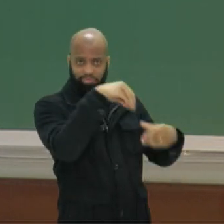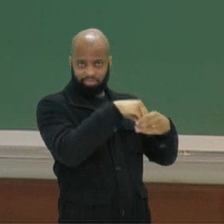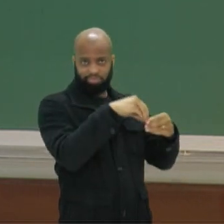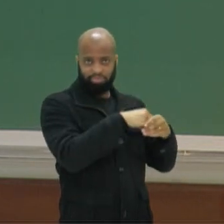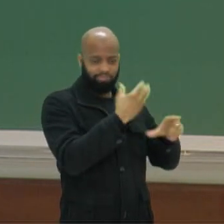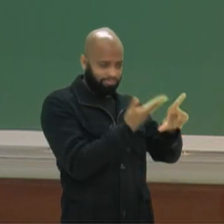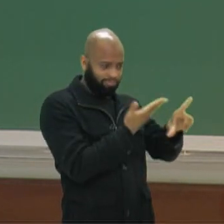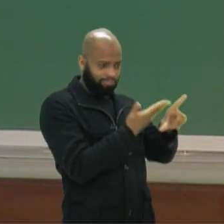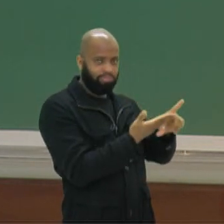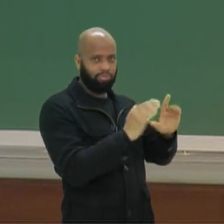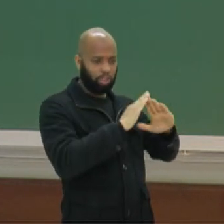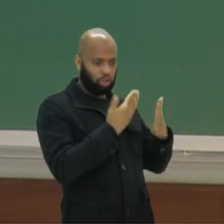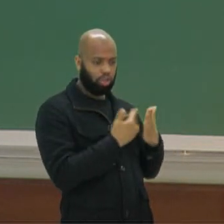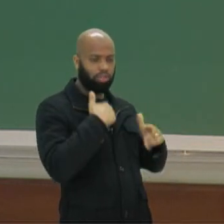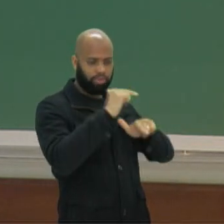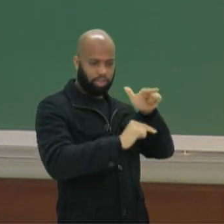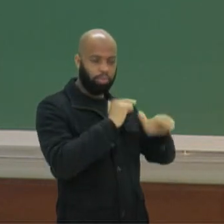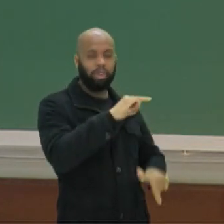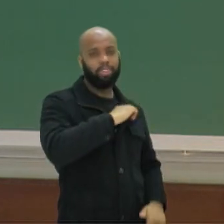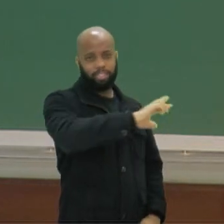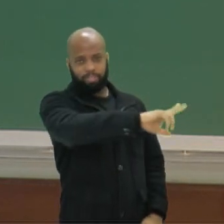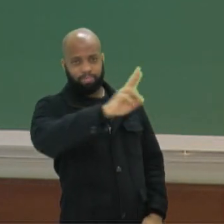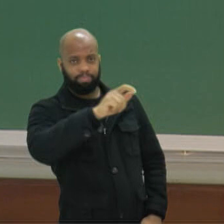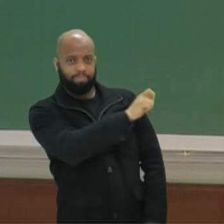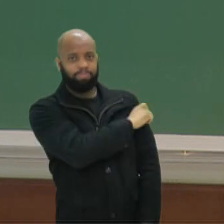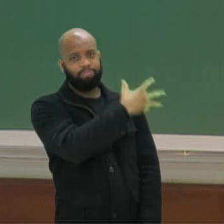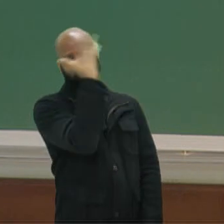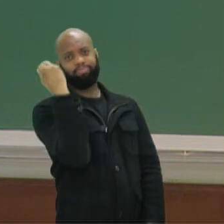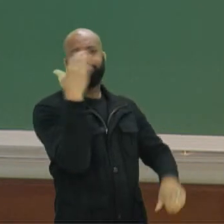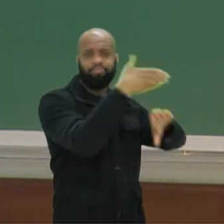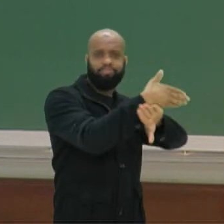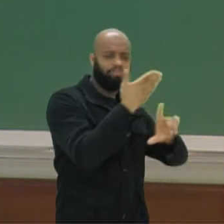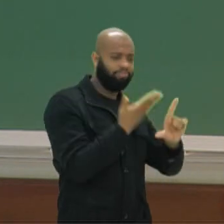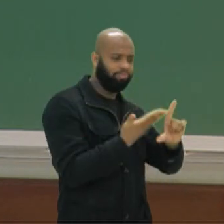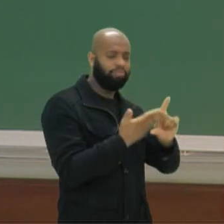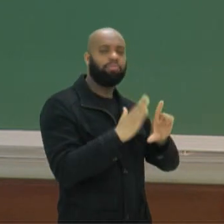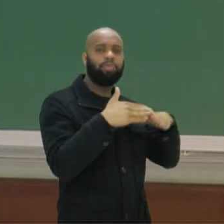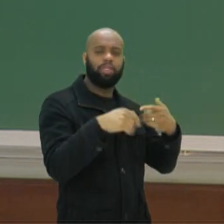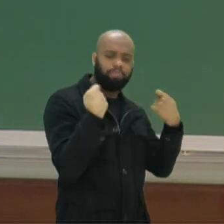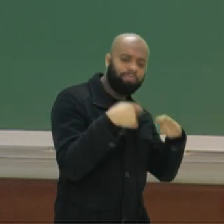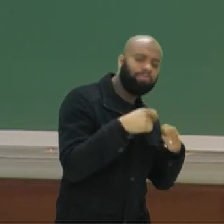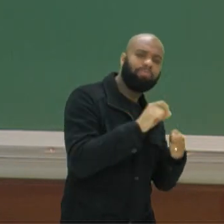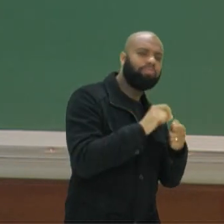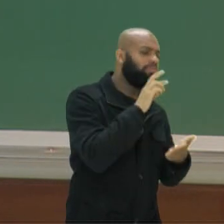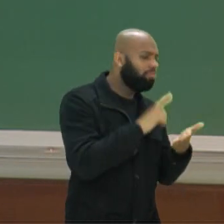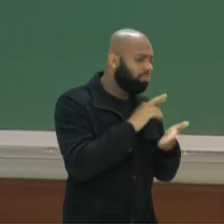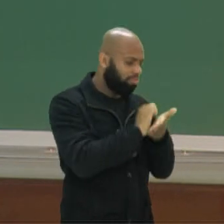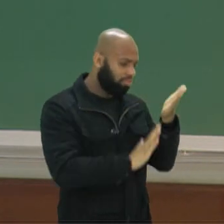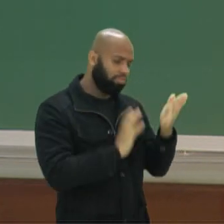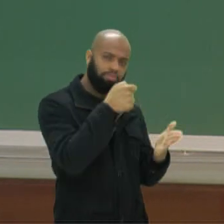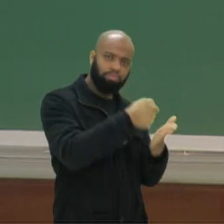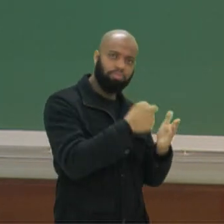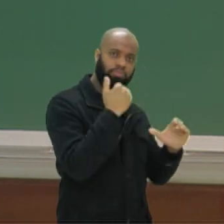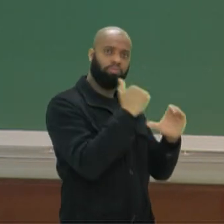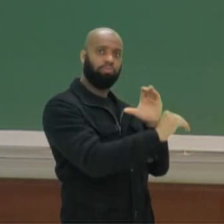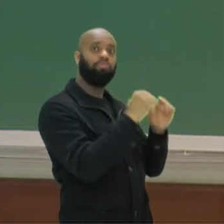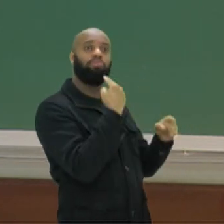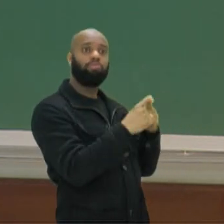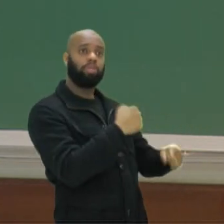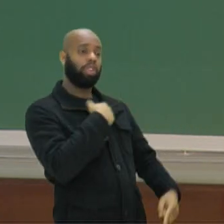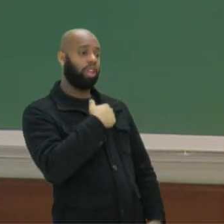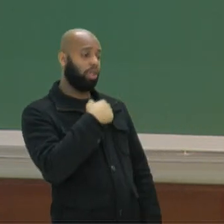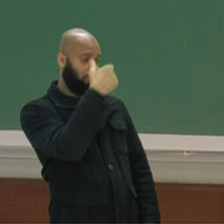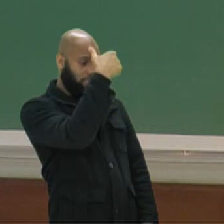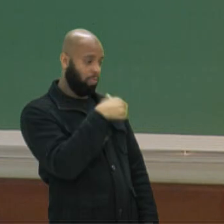que eu trabalho, né? E muito aluno está esquecendo disso. Então, precisa fazer a atividade obrigatória para enviar, para que eu,